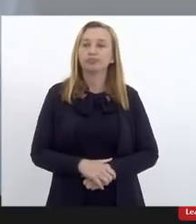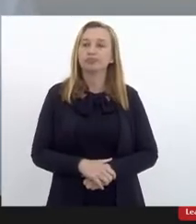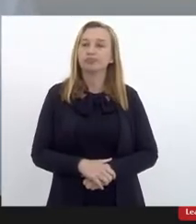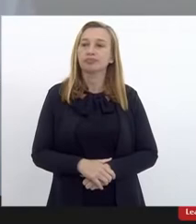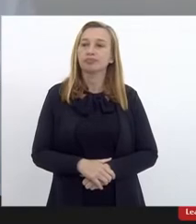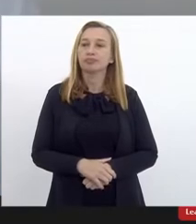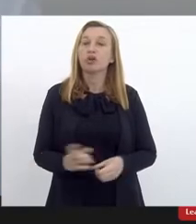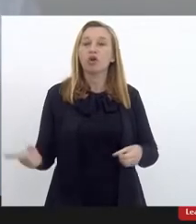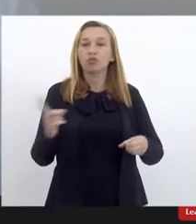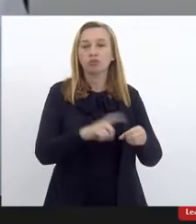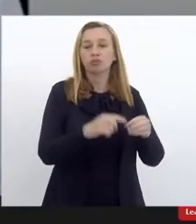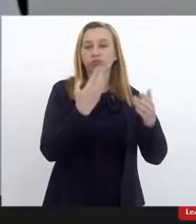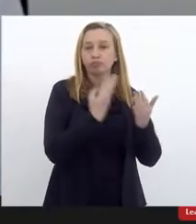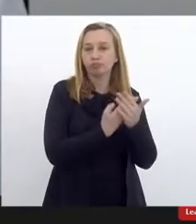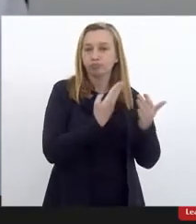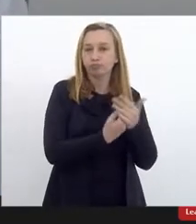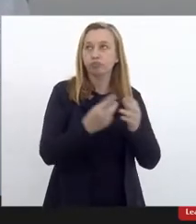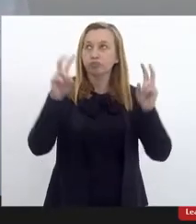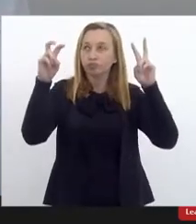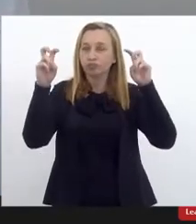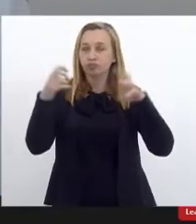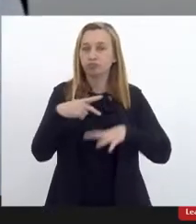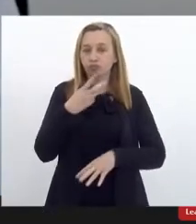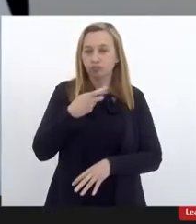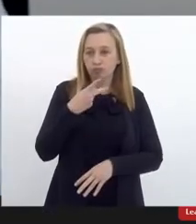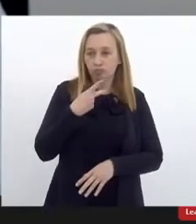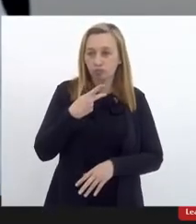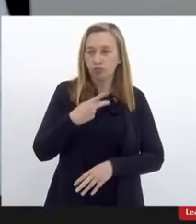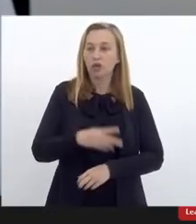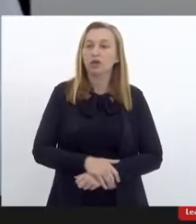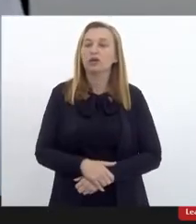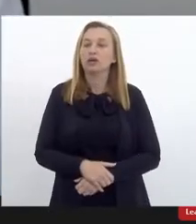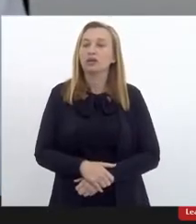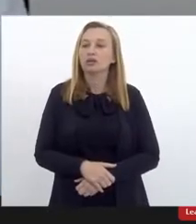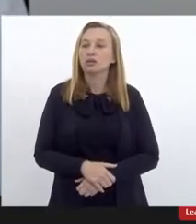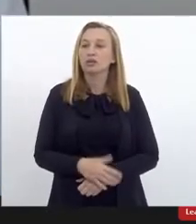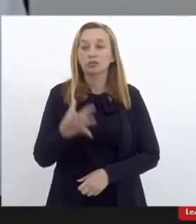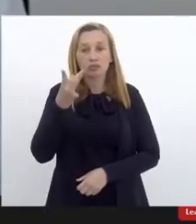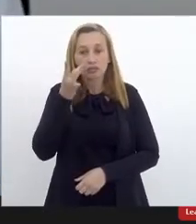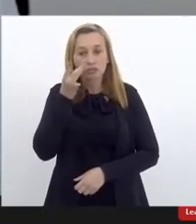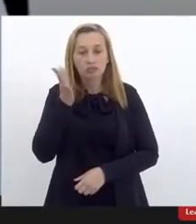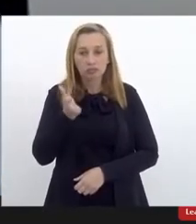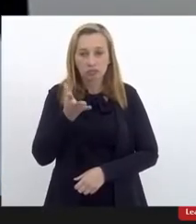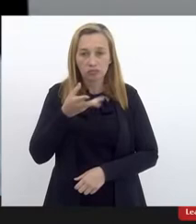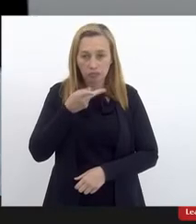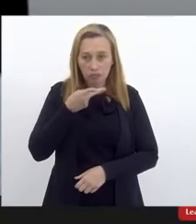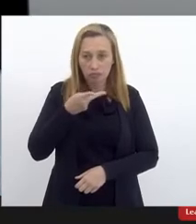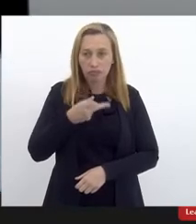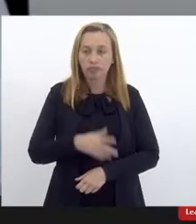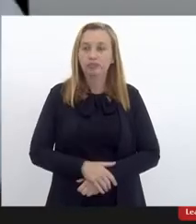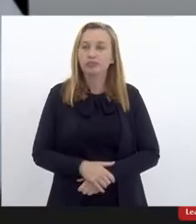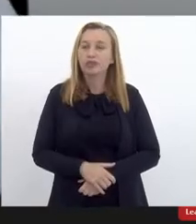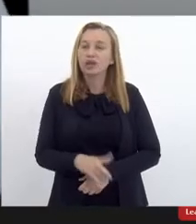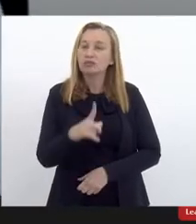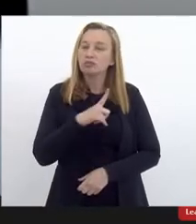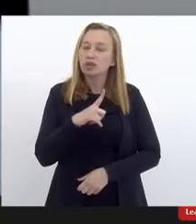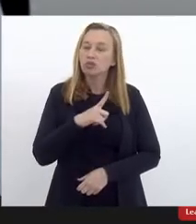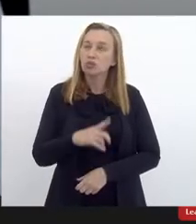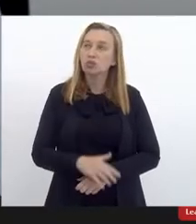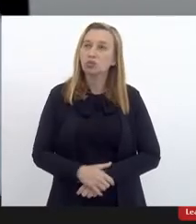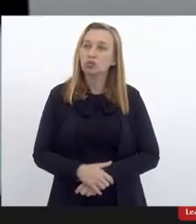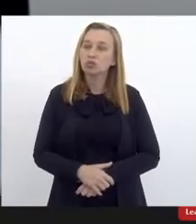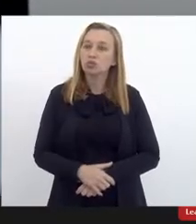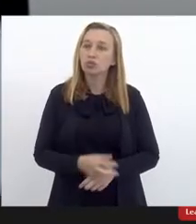Nesse processo de volta às aulas, uma questão que eu queria levantar, das voltas às aulas presenciais, eu quero dizer, que nós temos